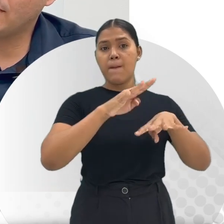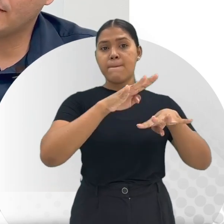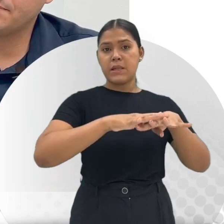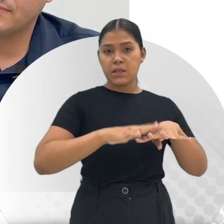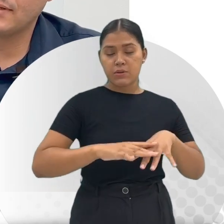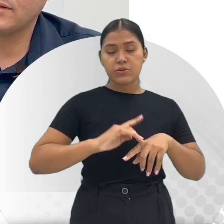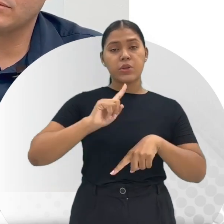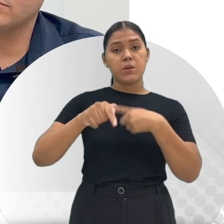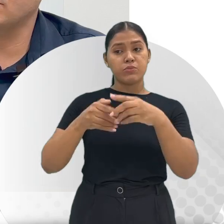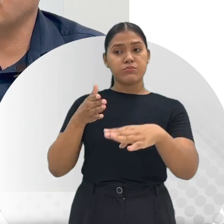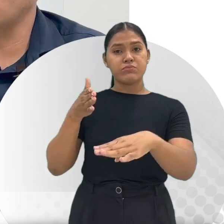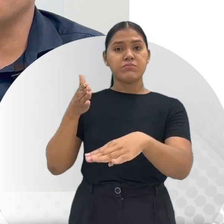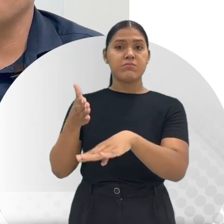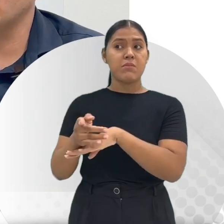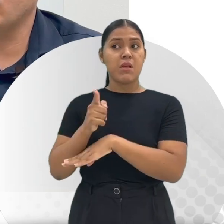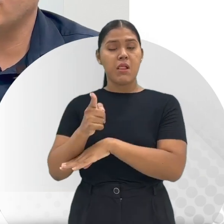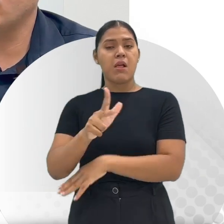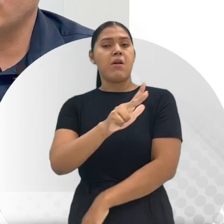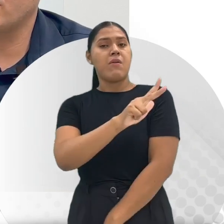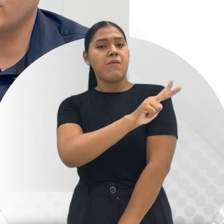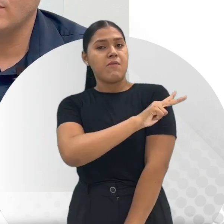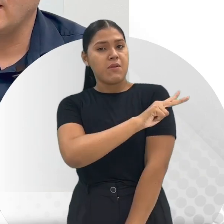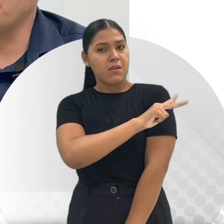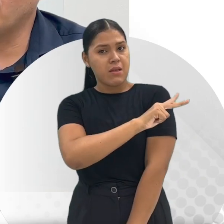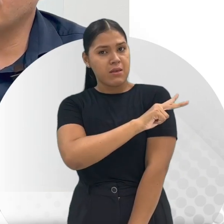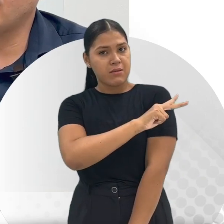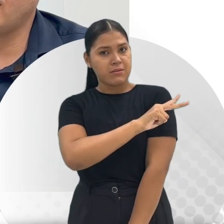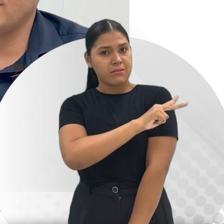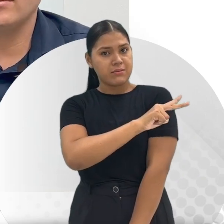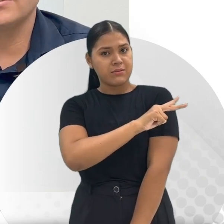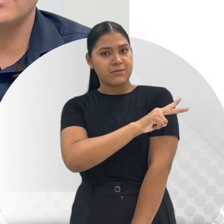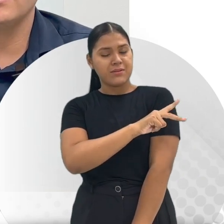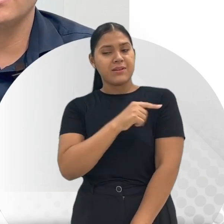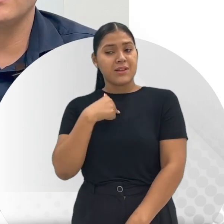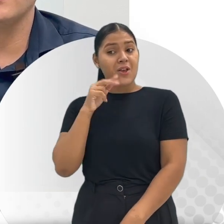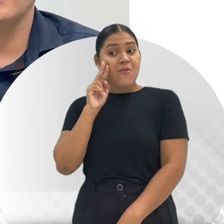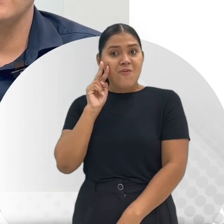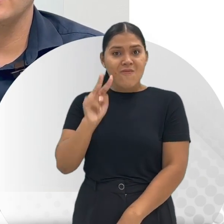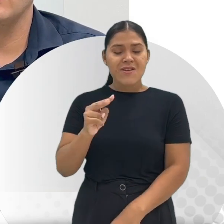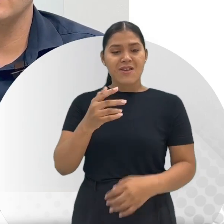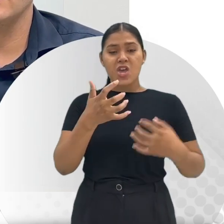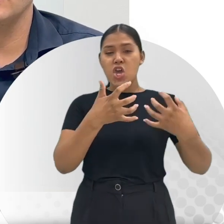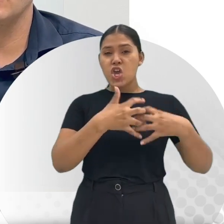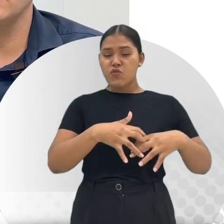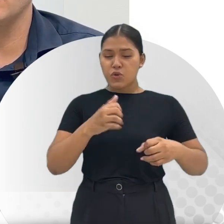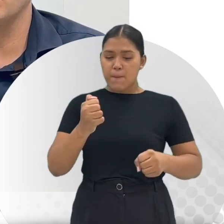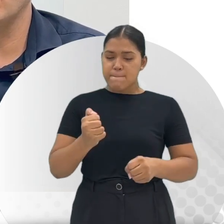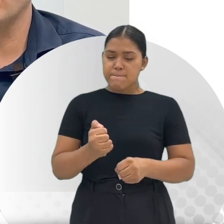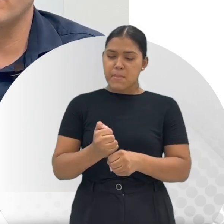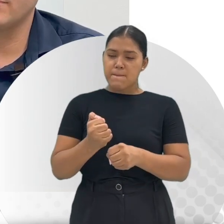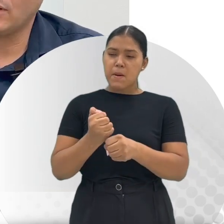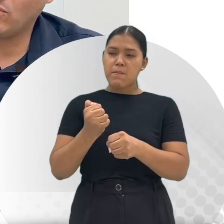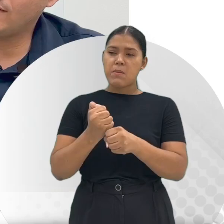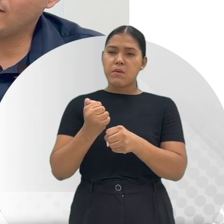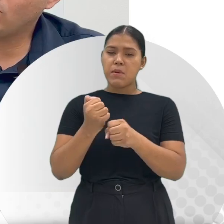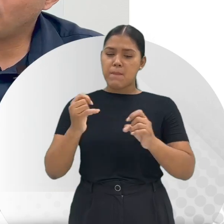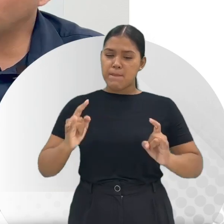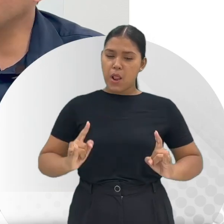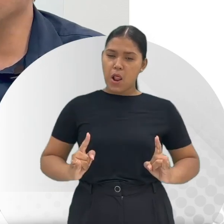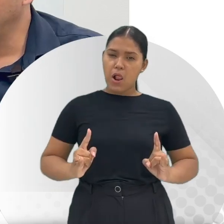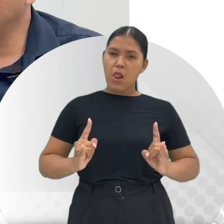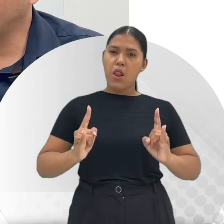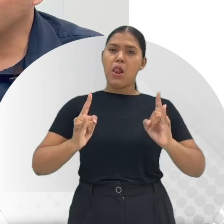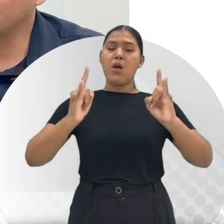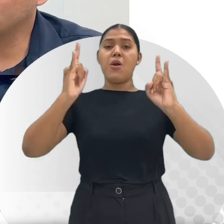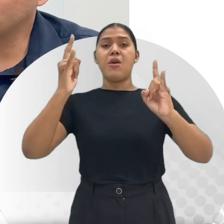subsequente em Vilhena, então eu vi o IFRO embrionário, inclusive, né, na nossa instituição, então eu tenho um olhar dele como